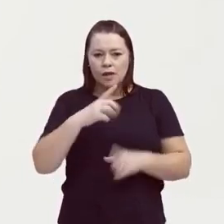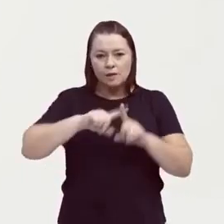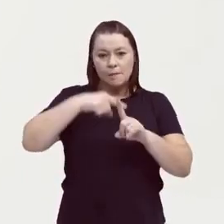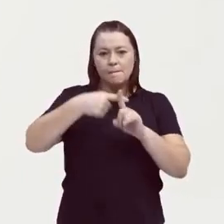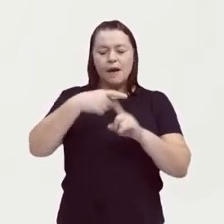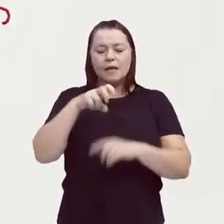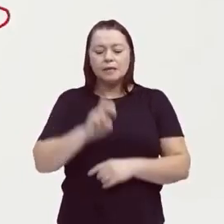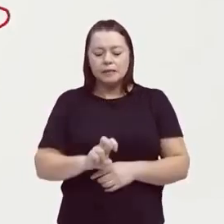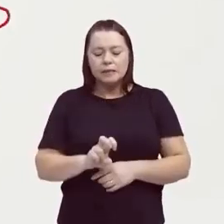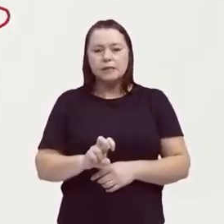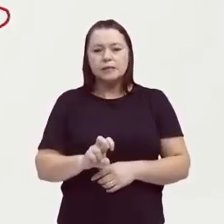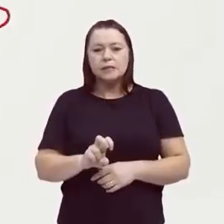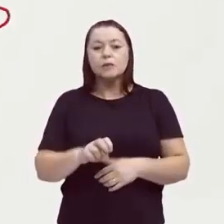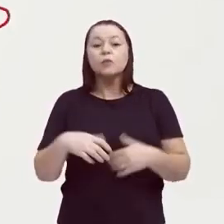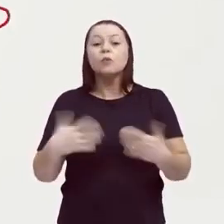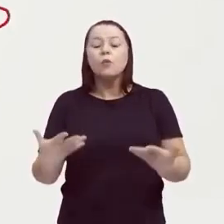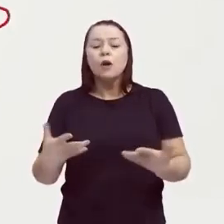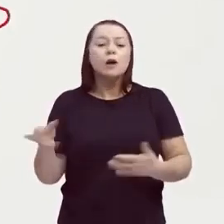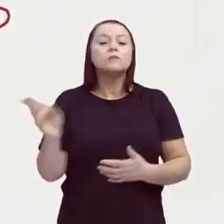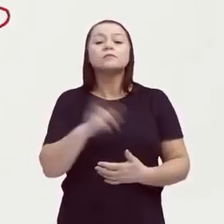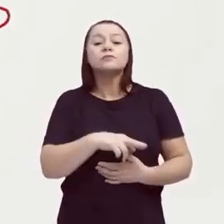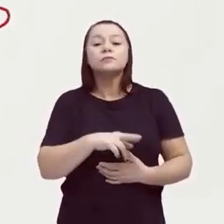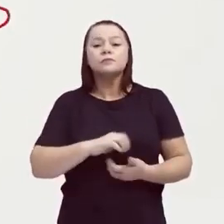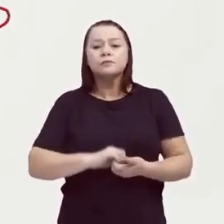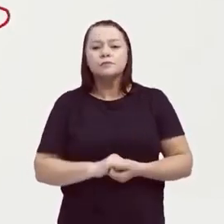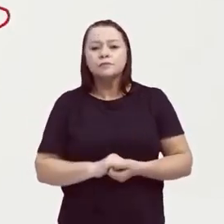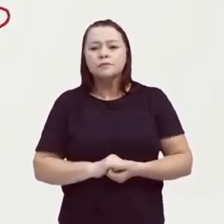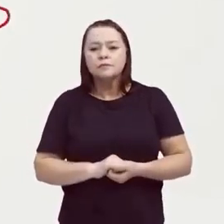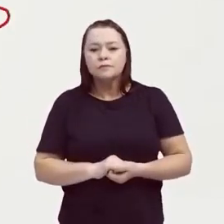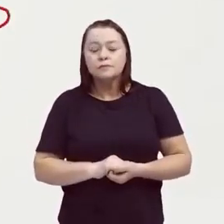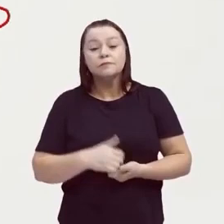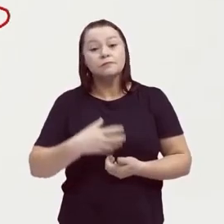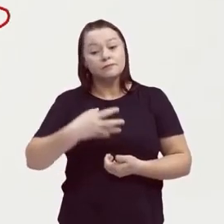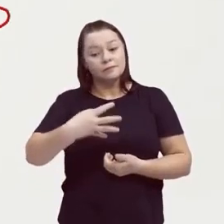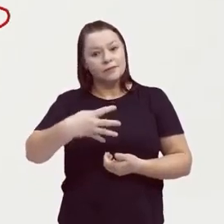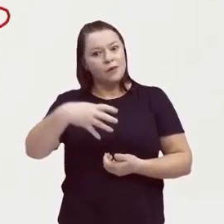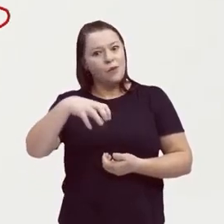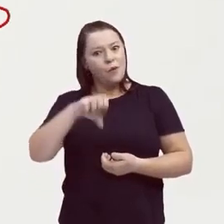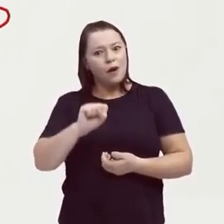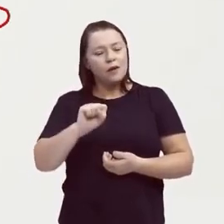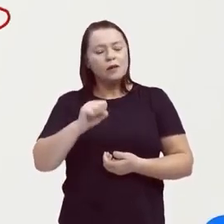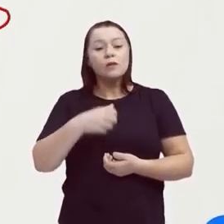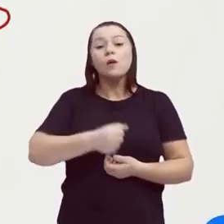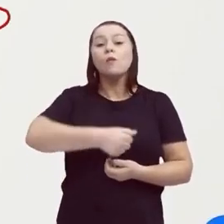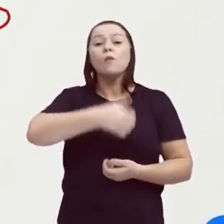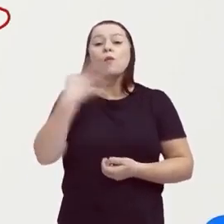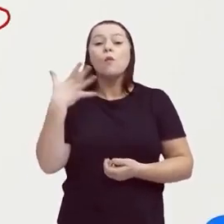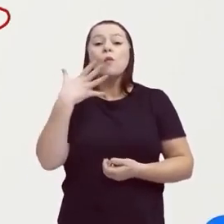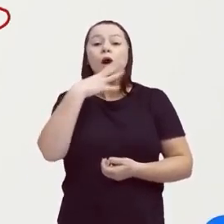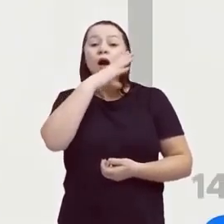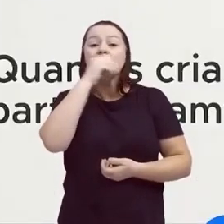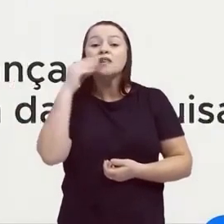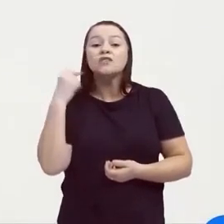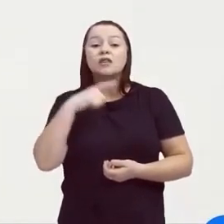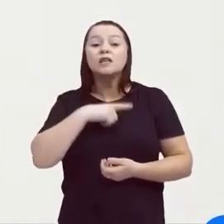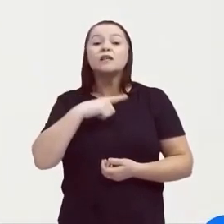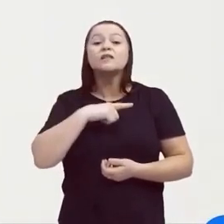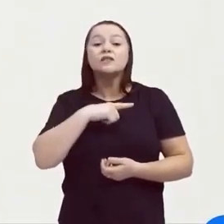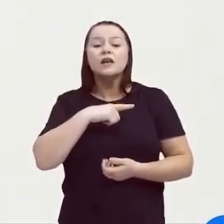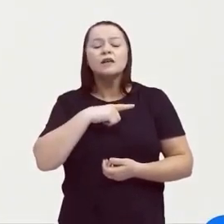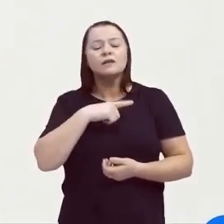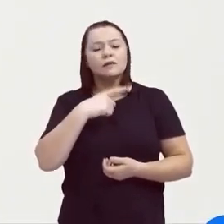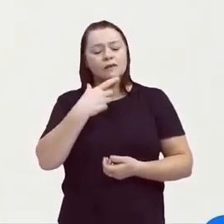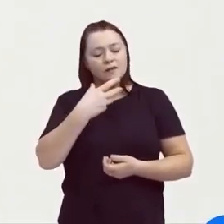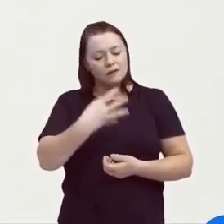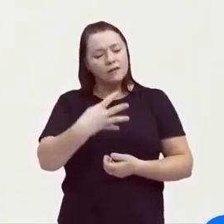mais 5. 5 mais 3, 8. E eu vou baixar quem? 4. Qual é o total? 48.